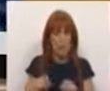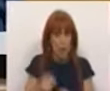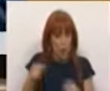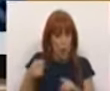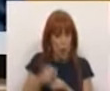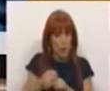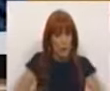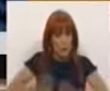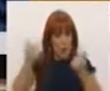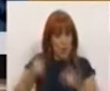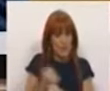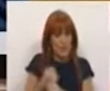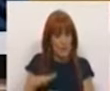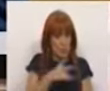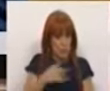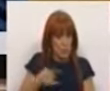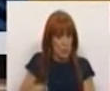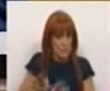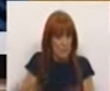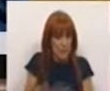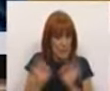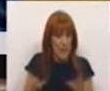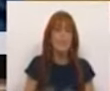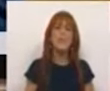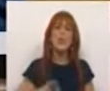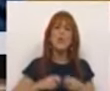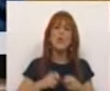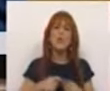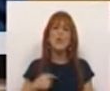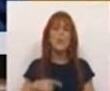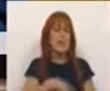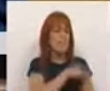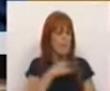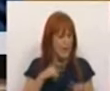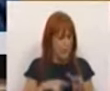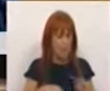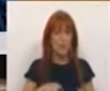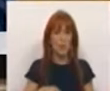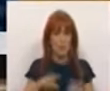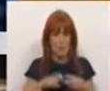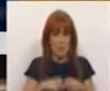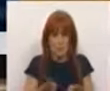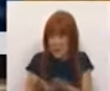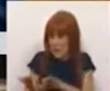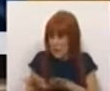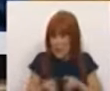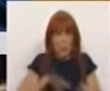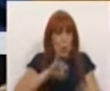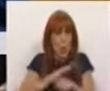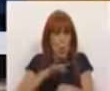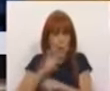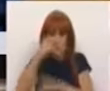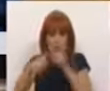uma luta pela melhoria do Serviço Nacional de Saúde. Os problemas que atingem os médicos são os problemas comuns a